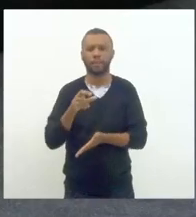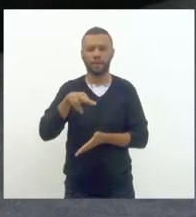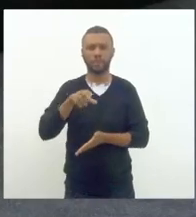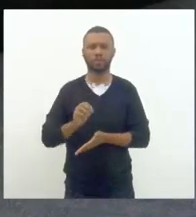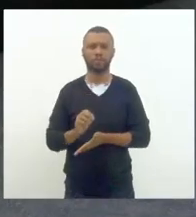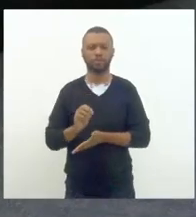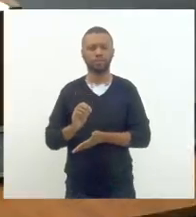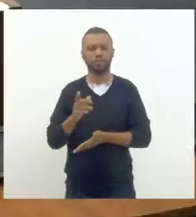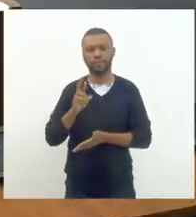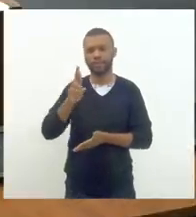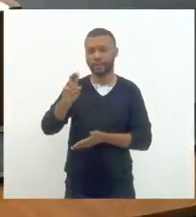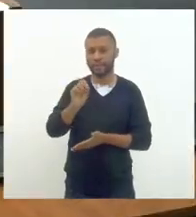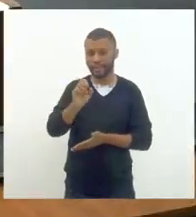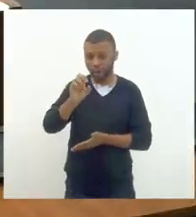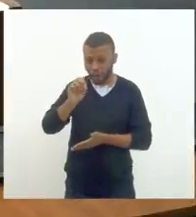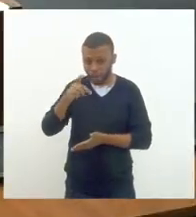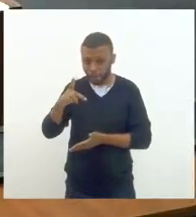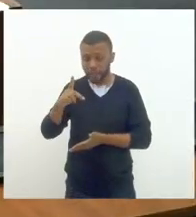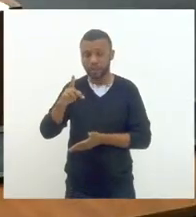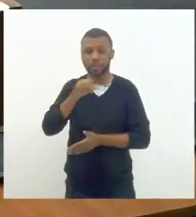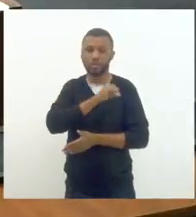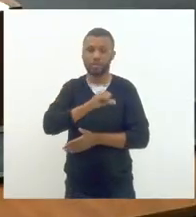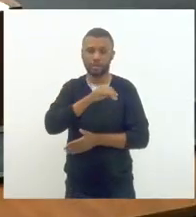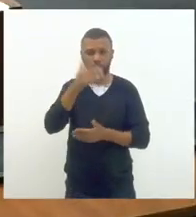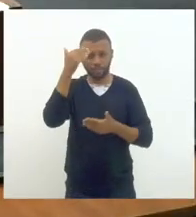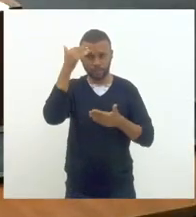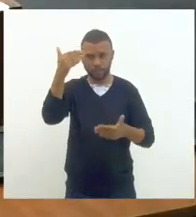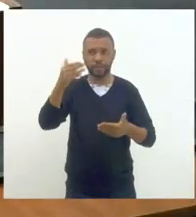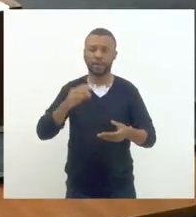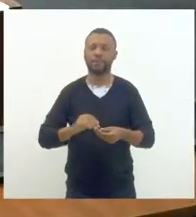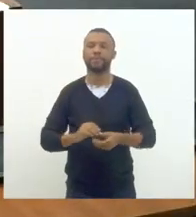CEOP no Rio de Janeiro. Obrigado.